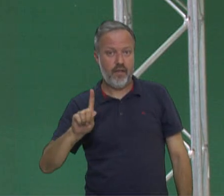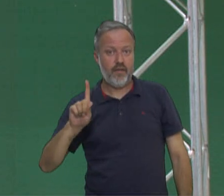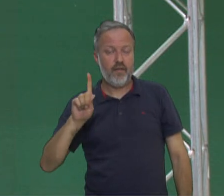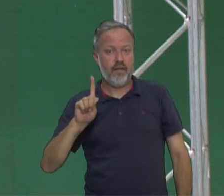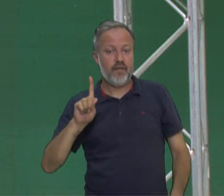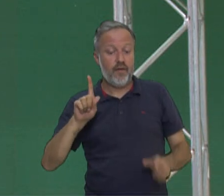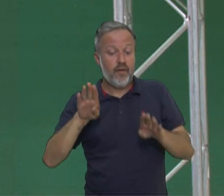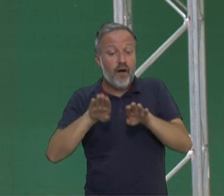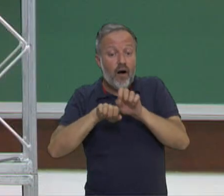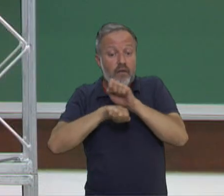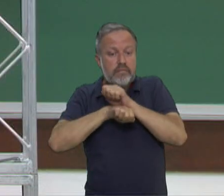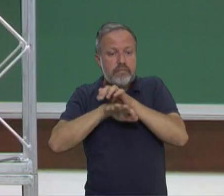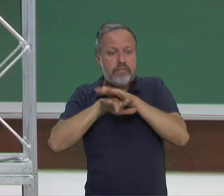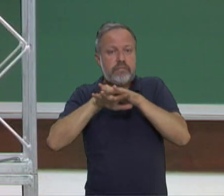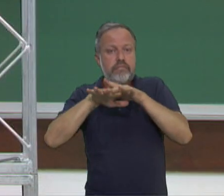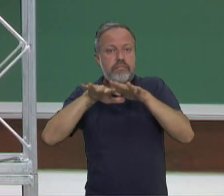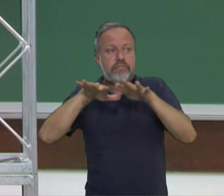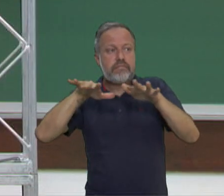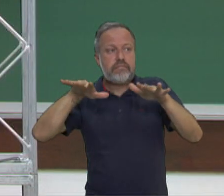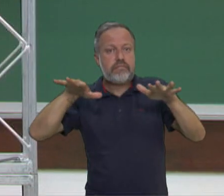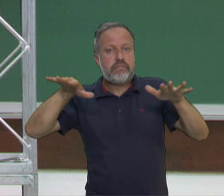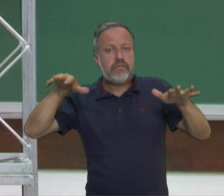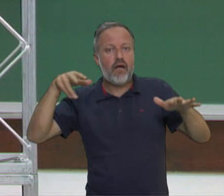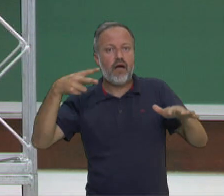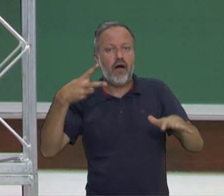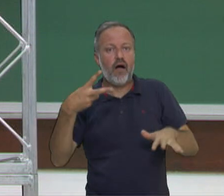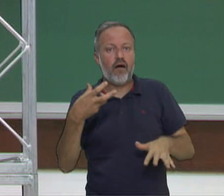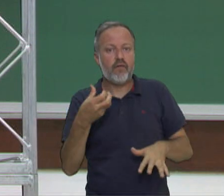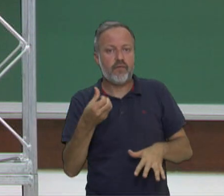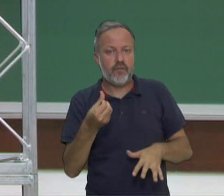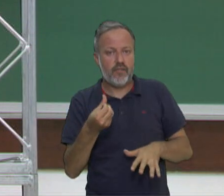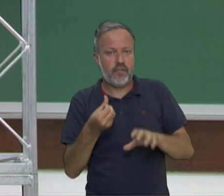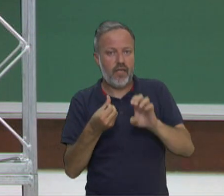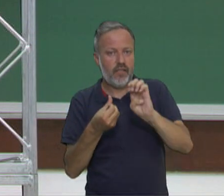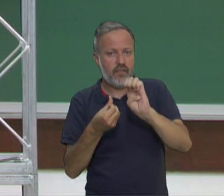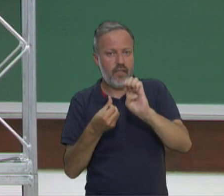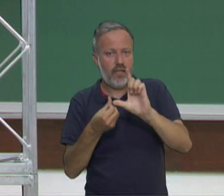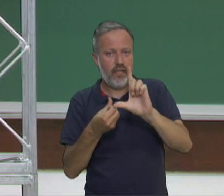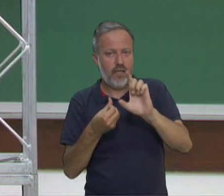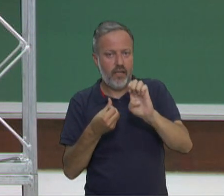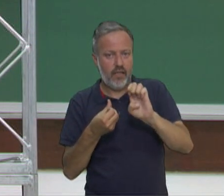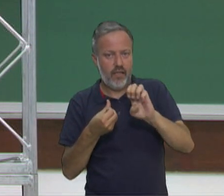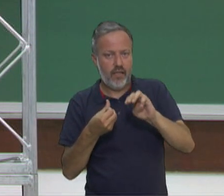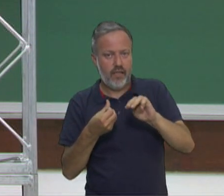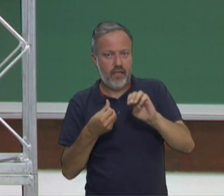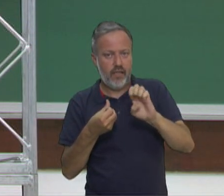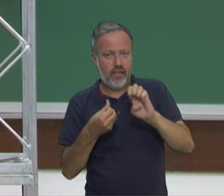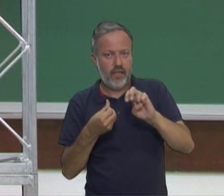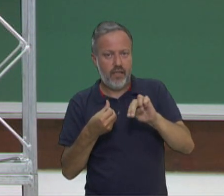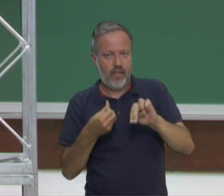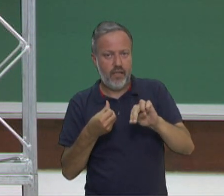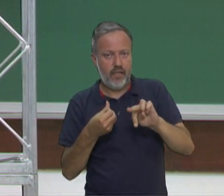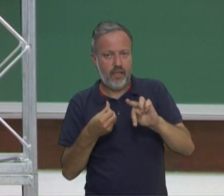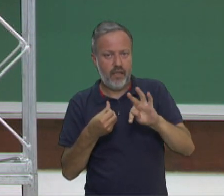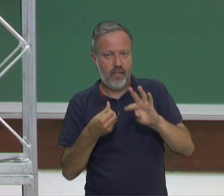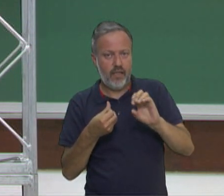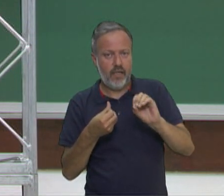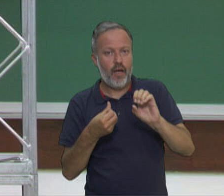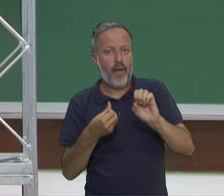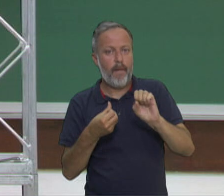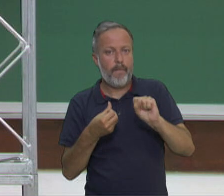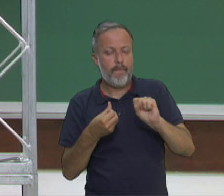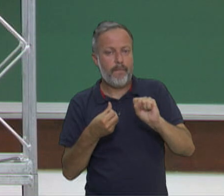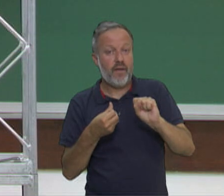ferro. De número atômico 1, número atômico 2, até o número atômico 26. Nos primeiros minutos. Depois,